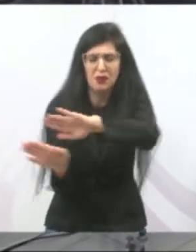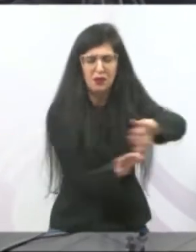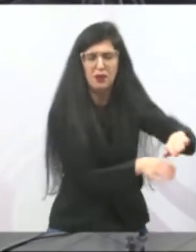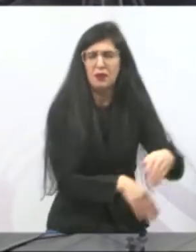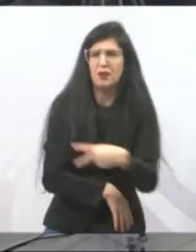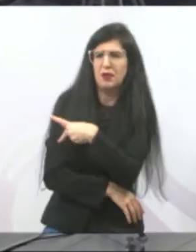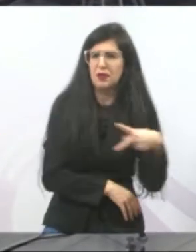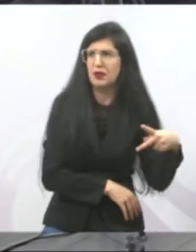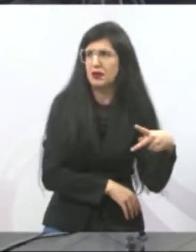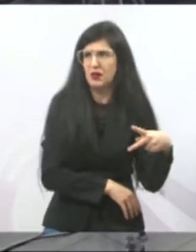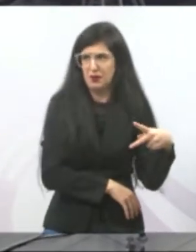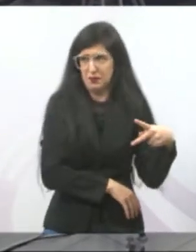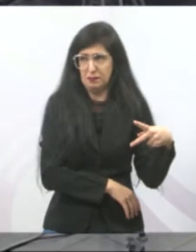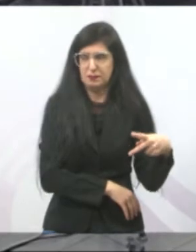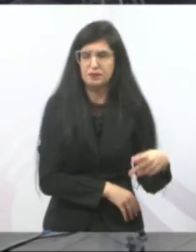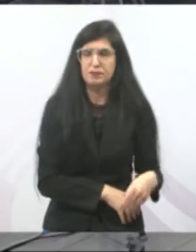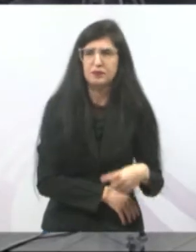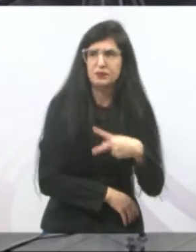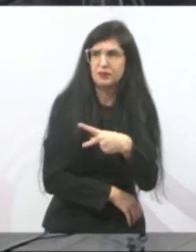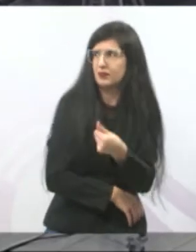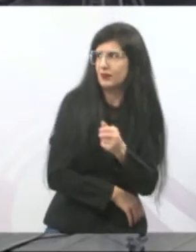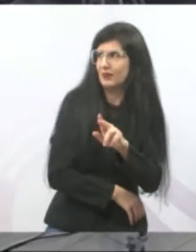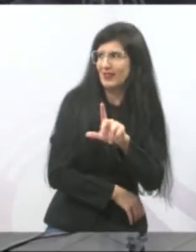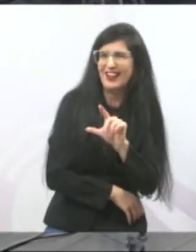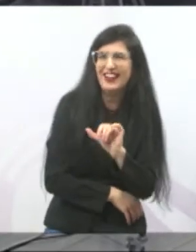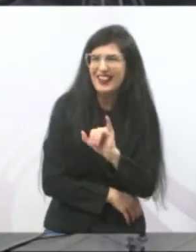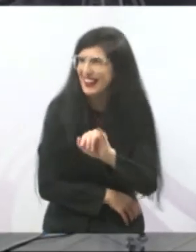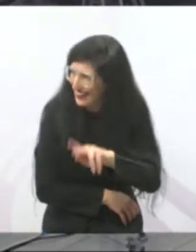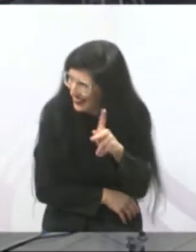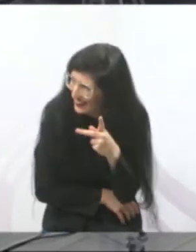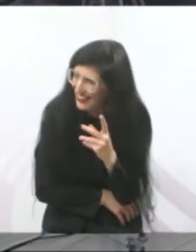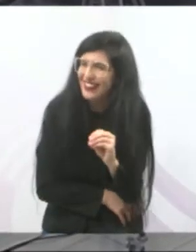Autoria, vereador Arildo Batista.